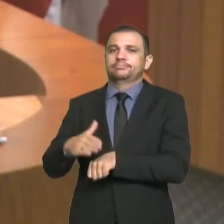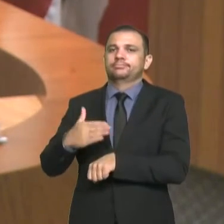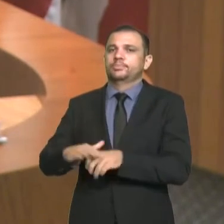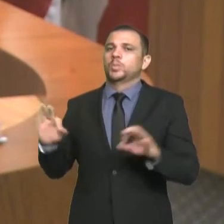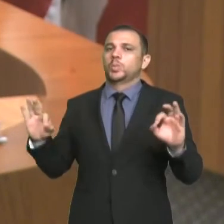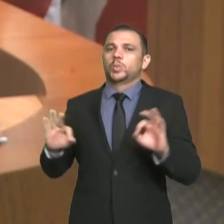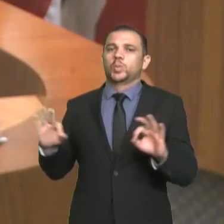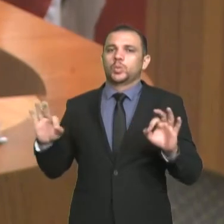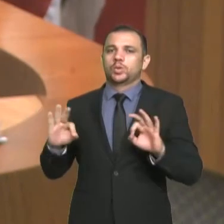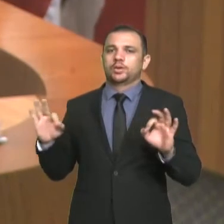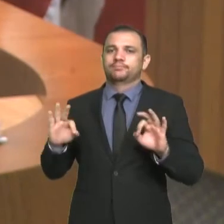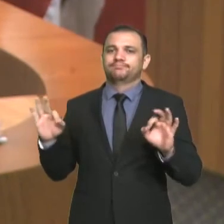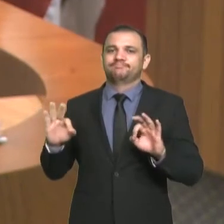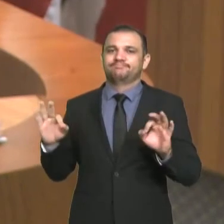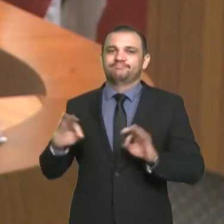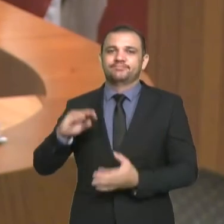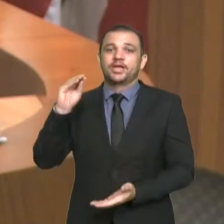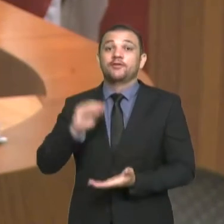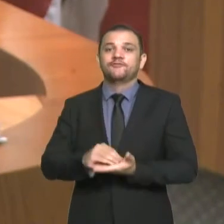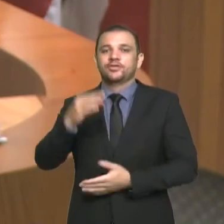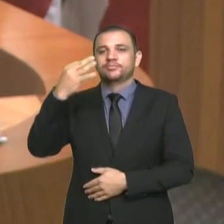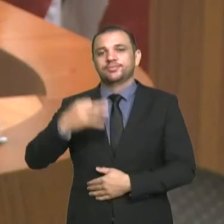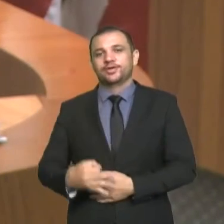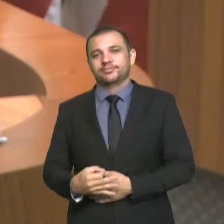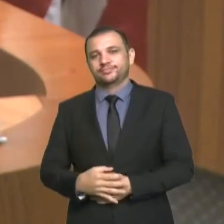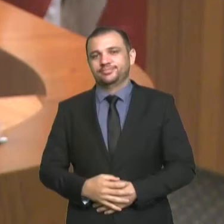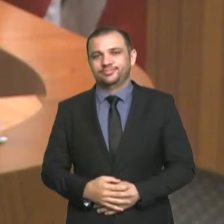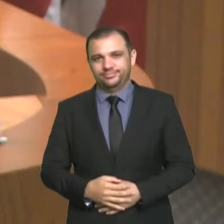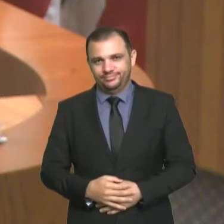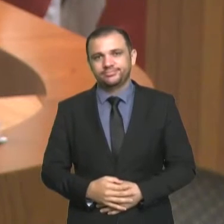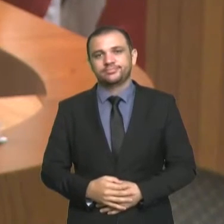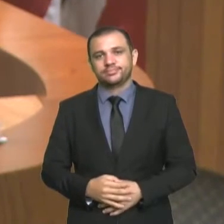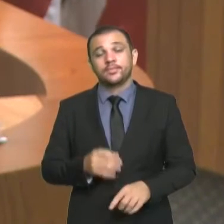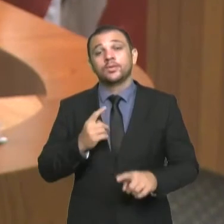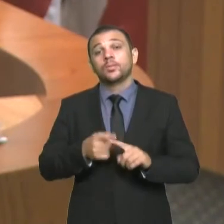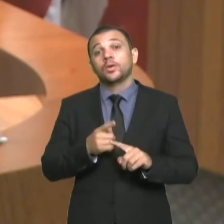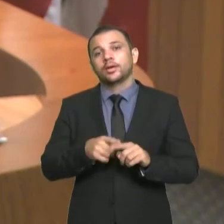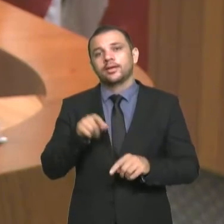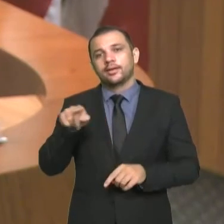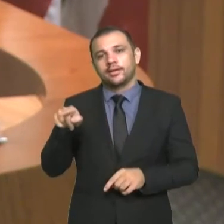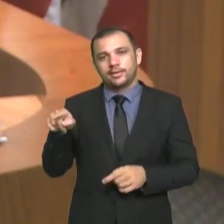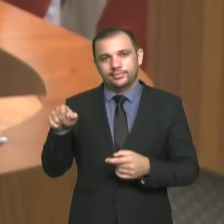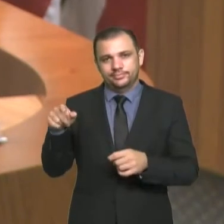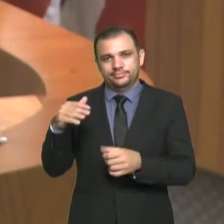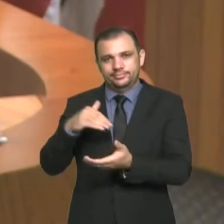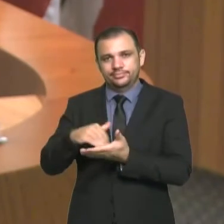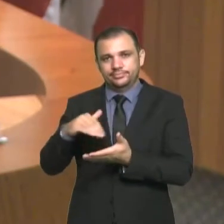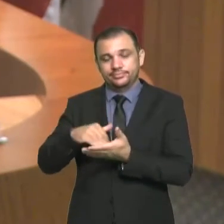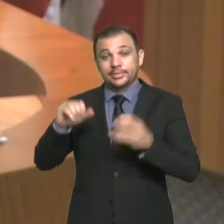uma total imoralidade, pois o secretário,